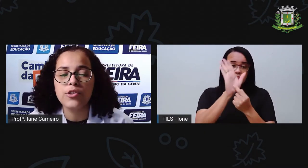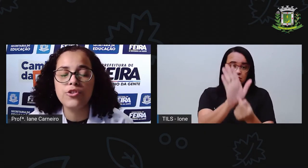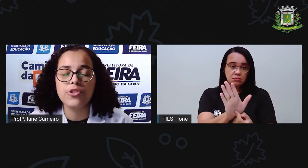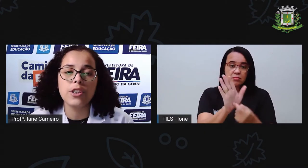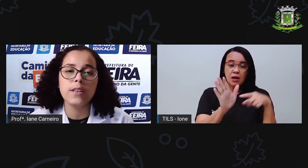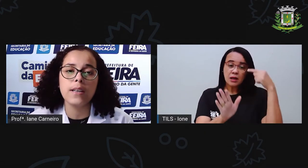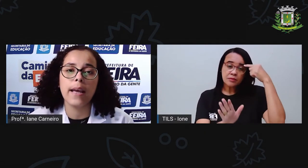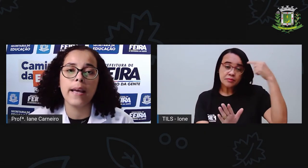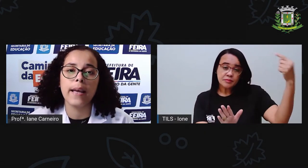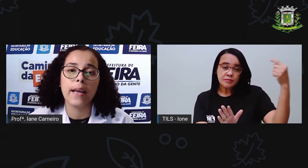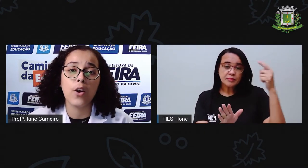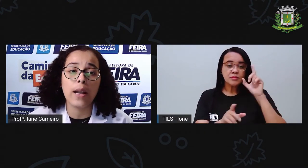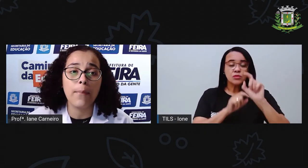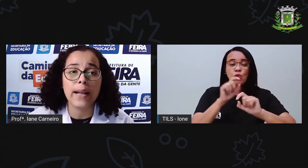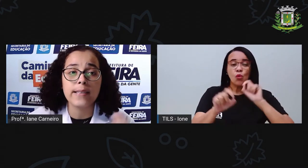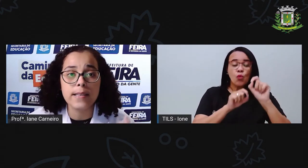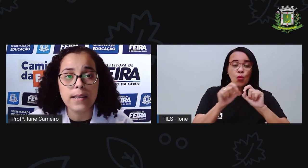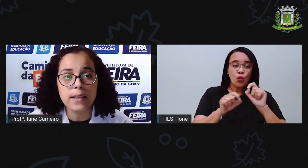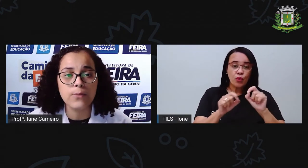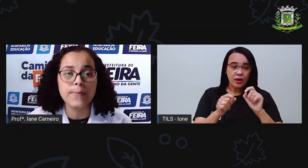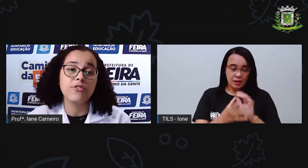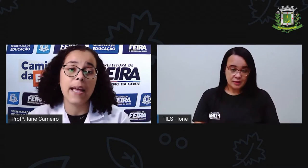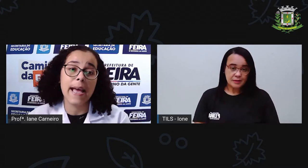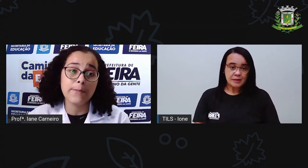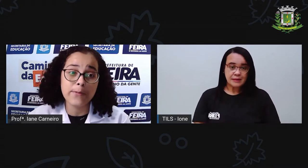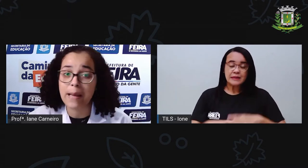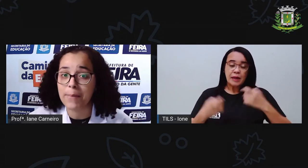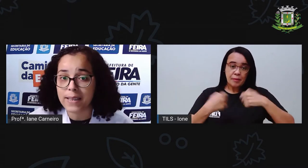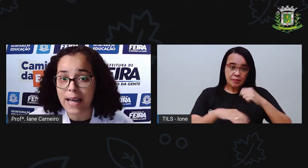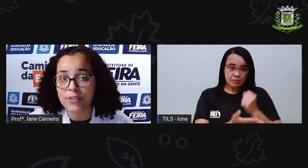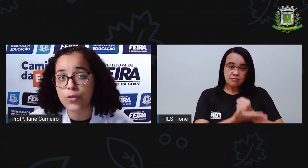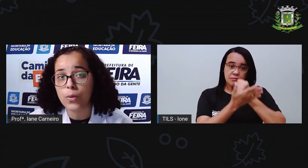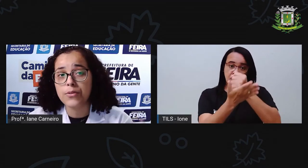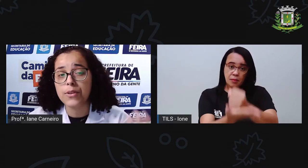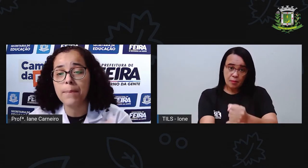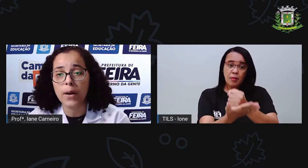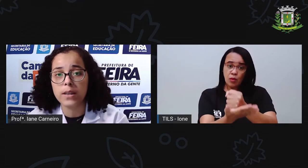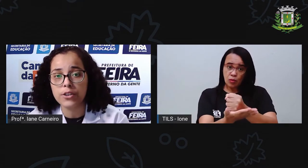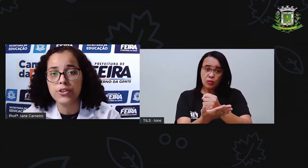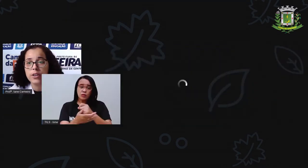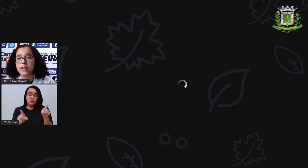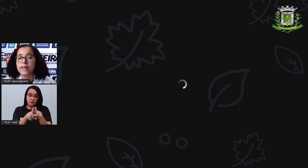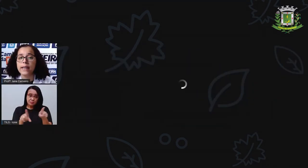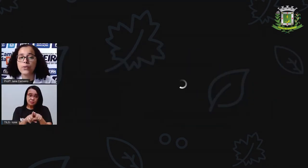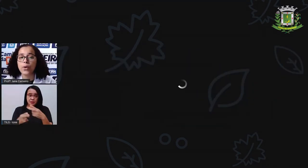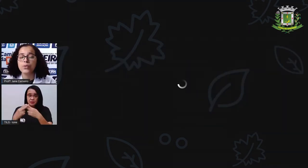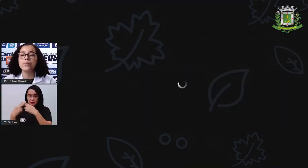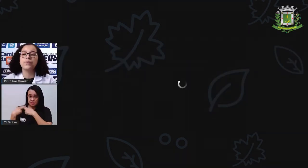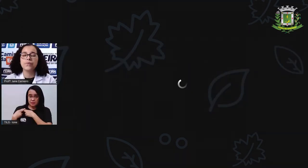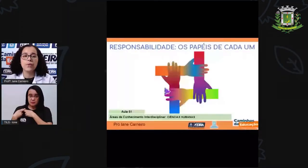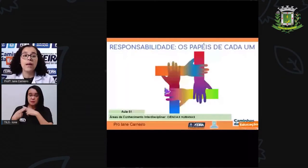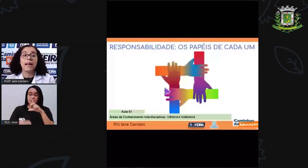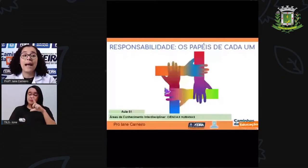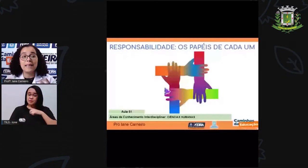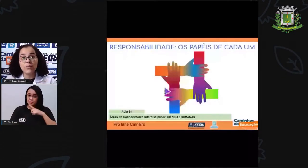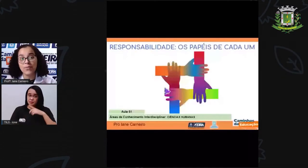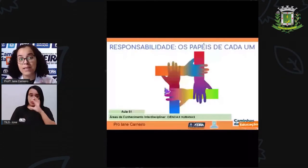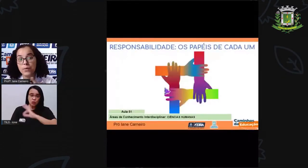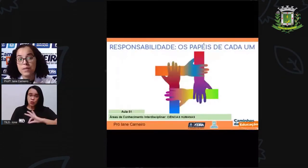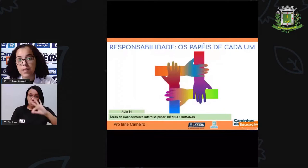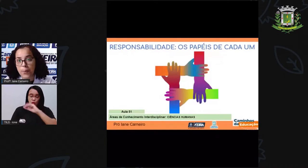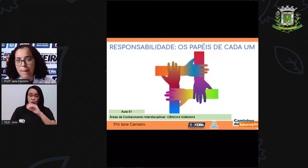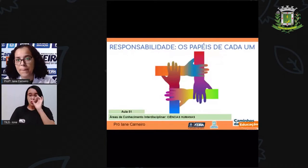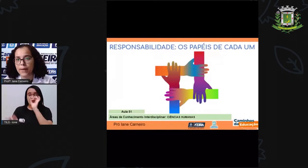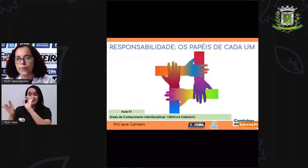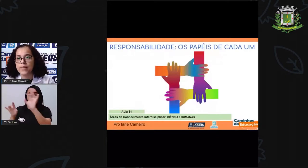de colaboração, De responsabilidade. O quanto que é importante, né? Todo mundo, cada um